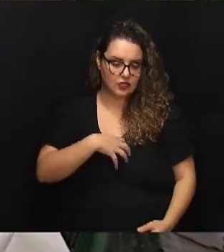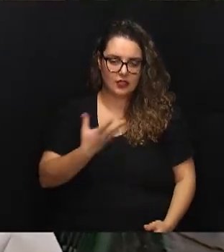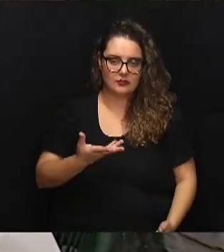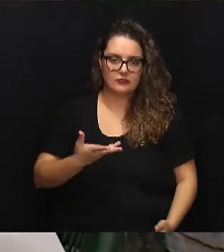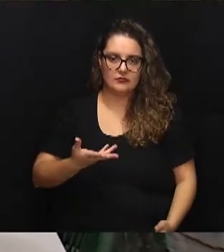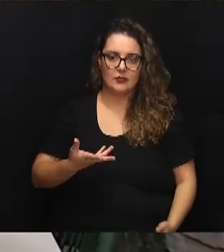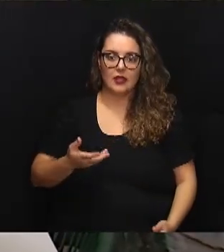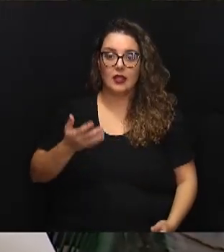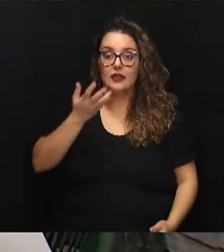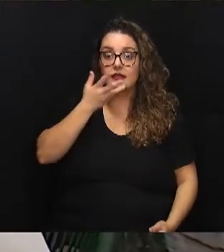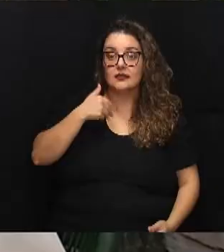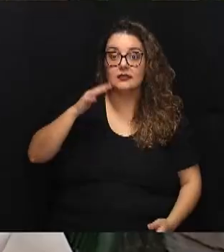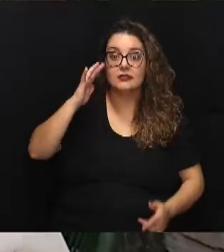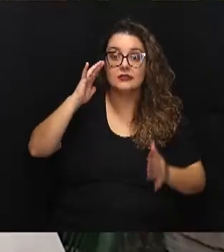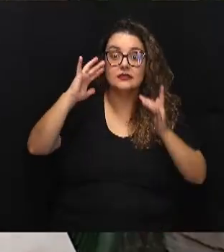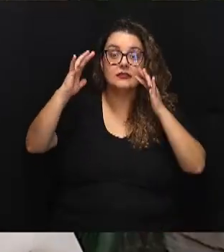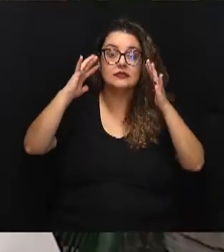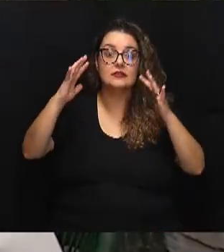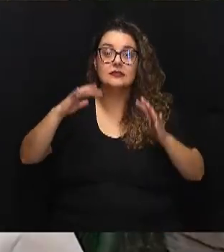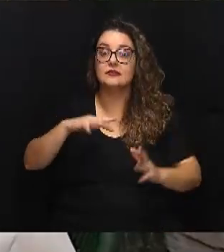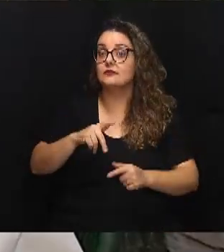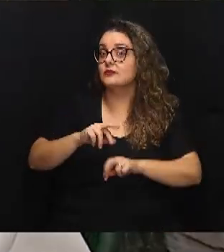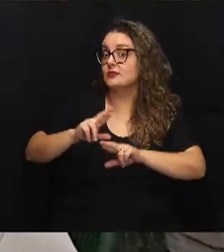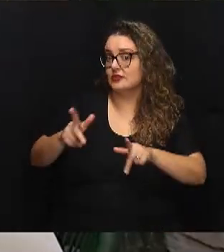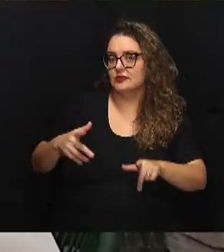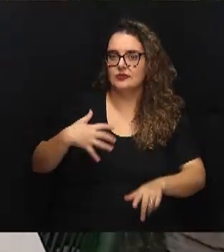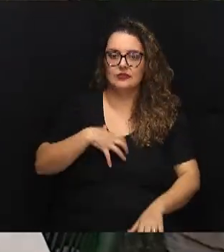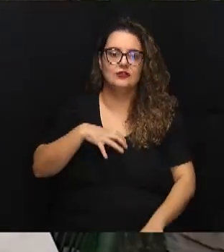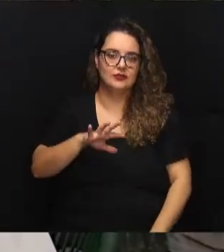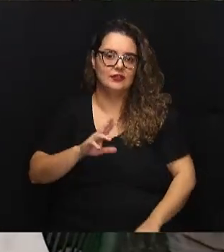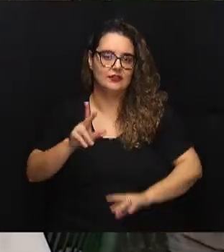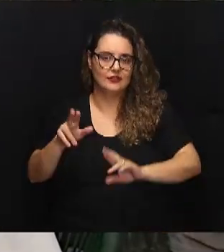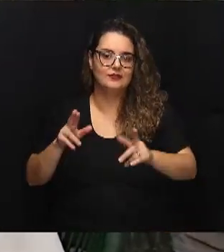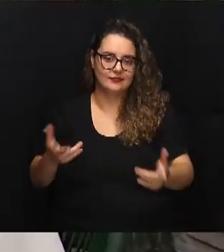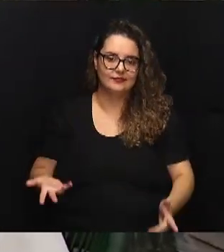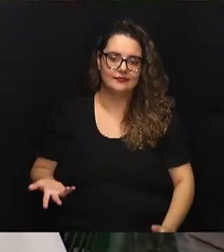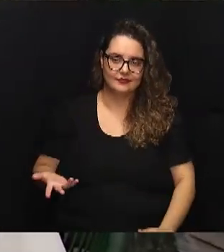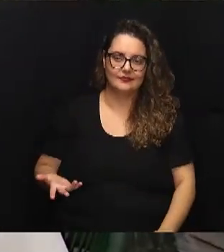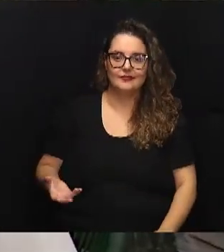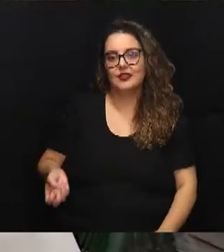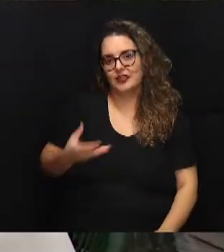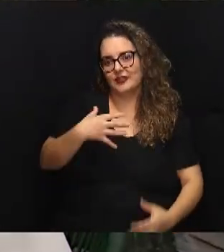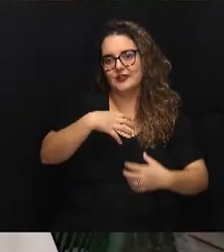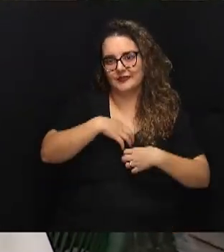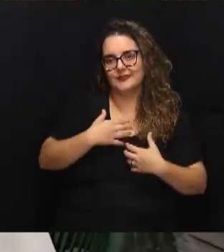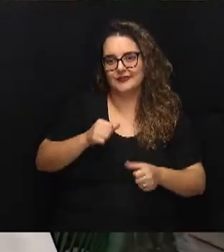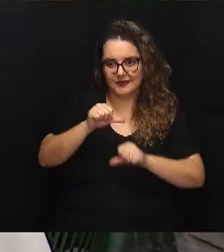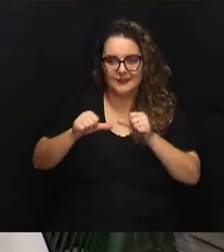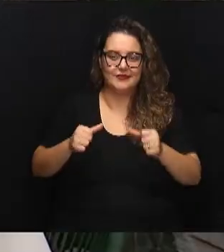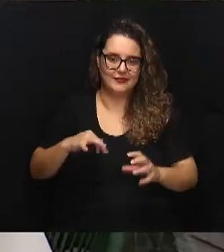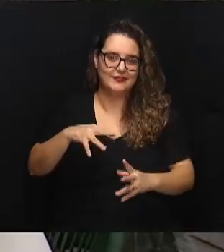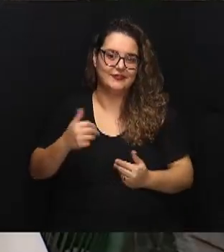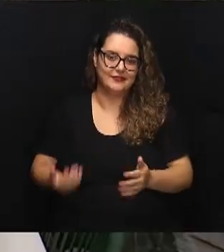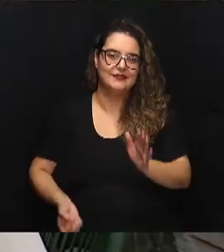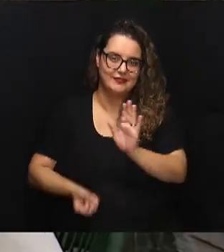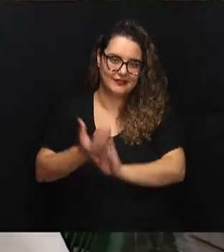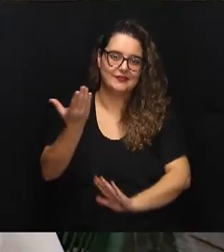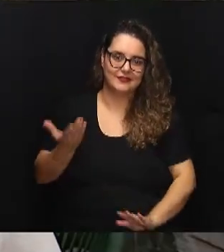conseguem imaginar mundos diferentes, situações diferentes e uma nova forma de mudar o mundo, né? De